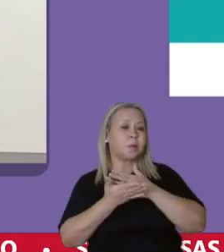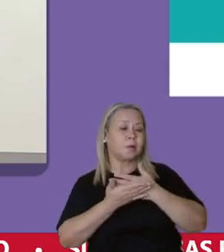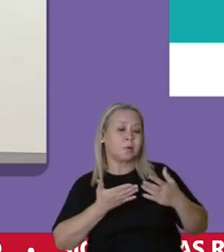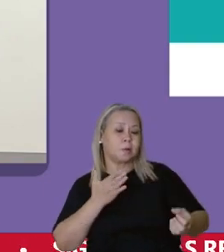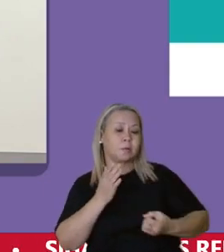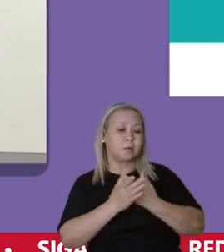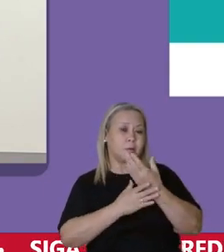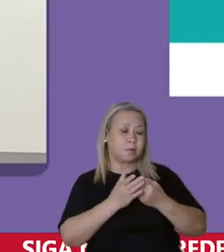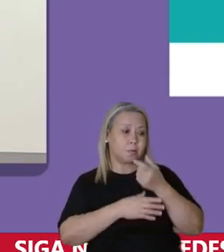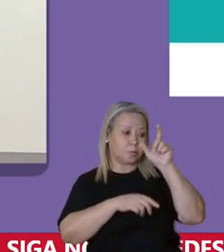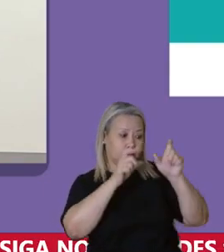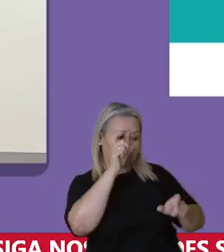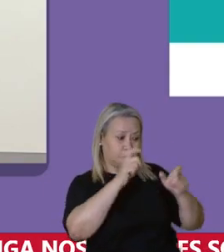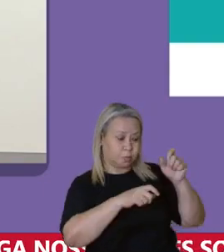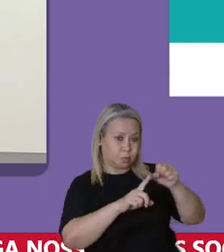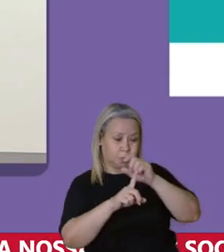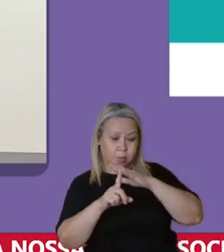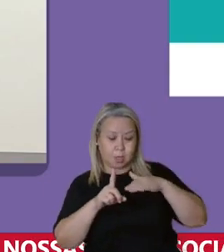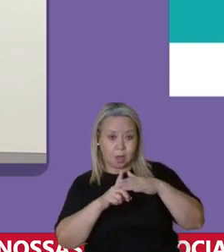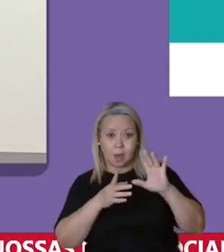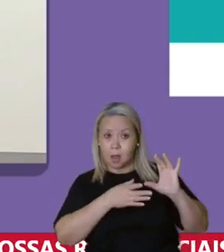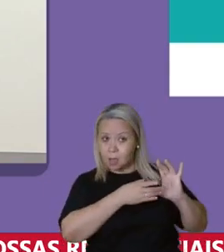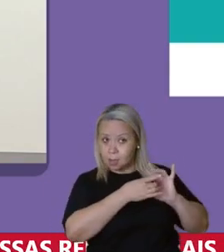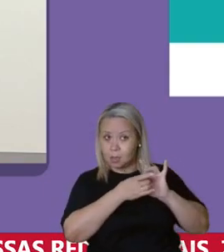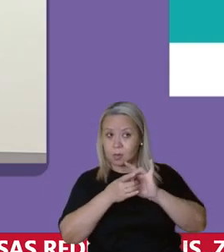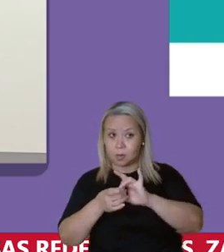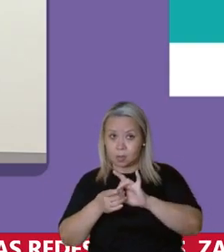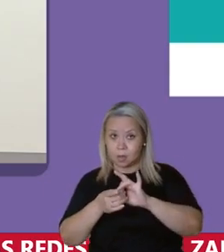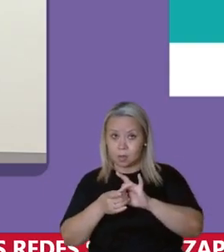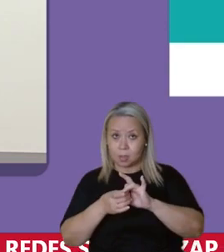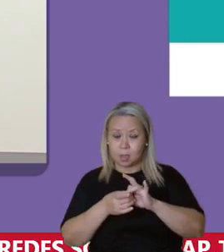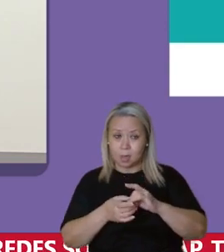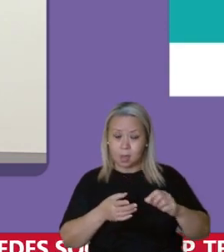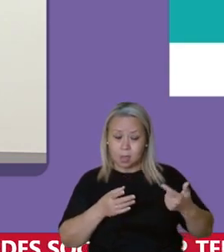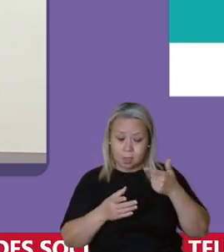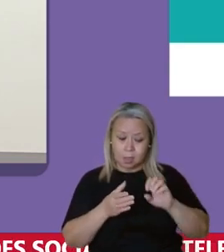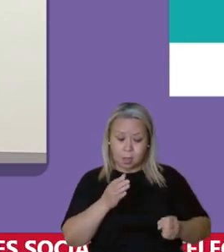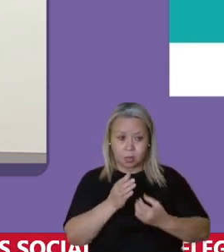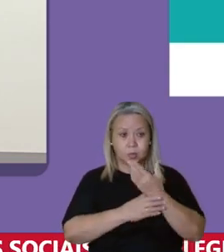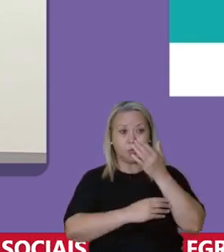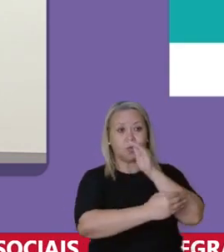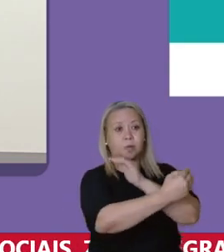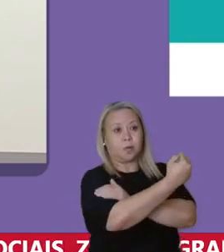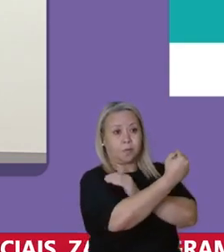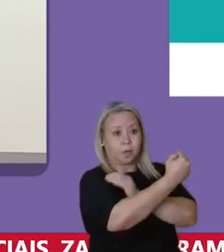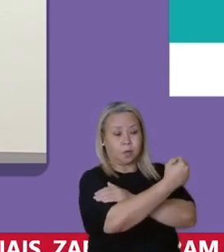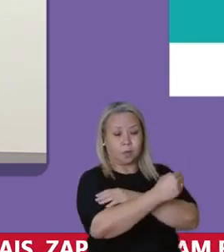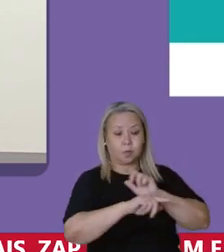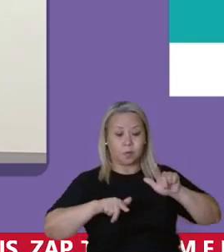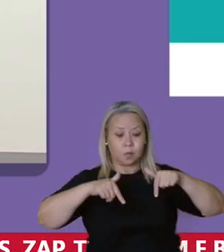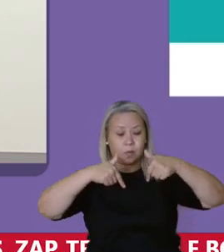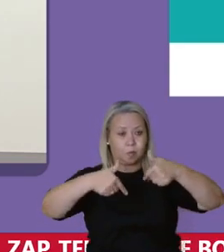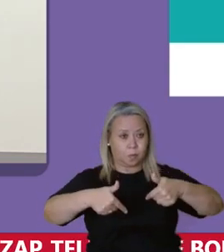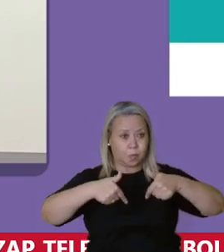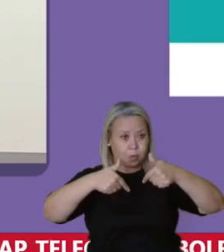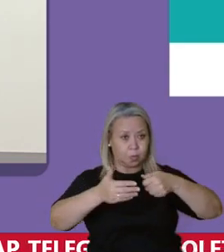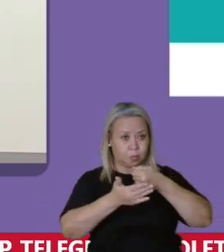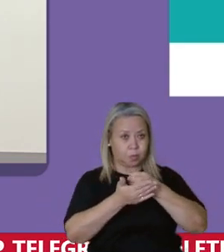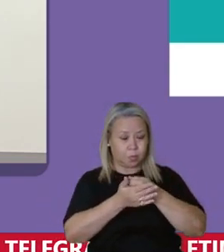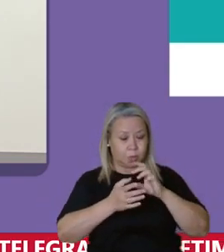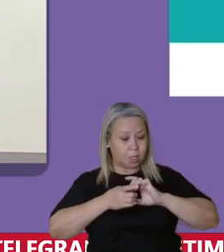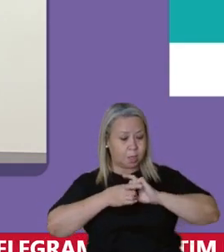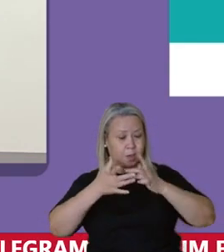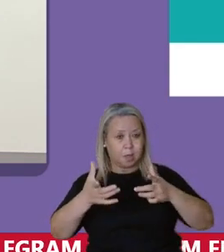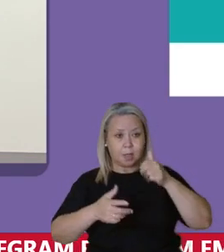novos sujeitos sociais. É nesse contexto que ressurge o feminismo como uma luta de libertação